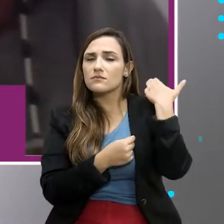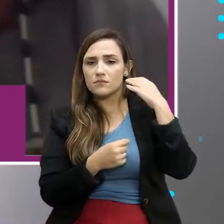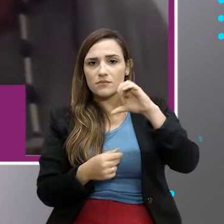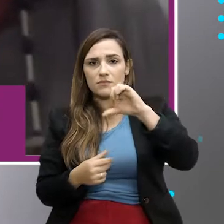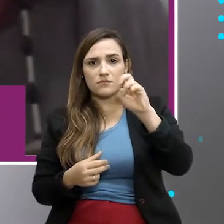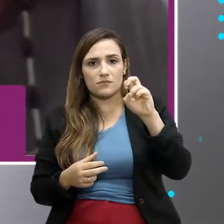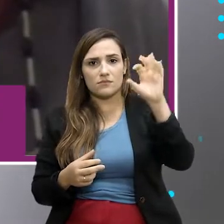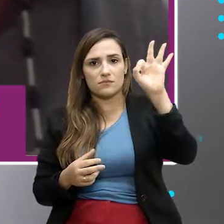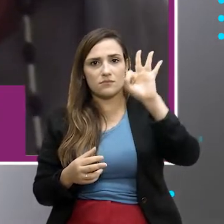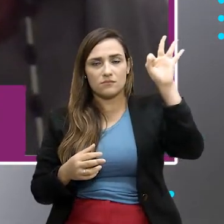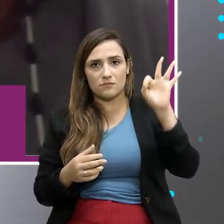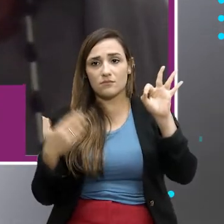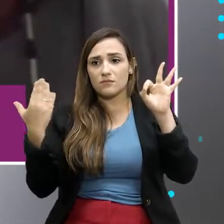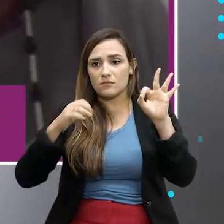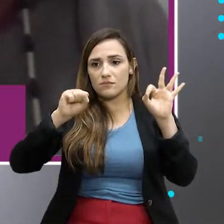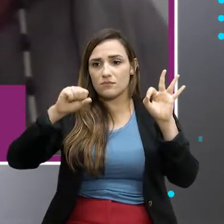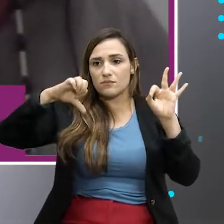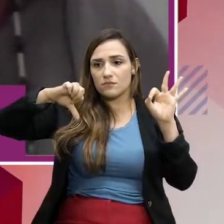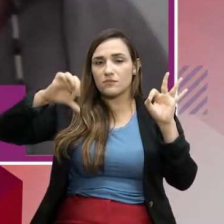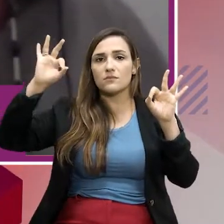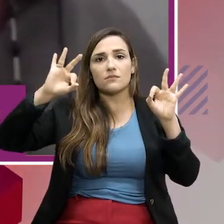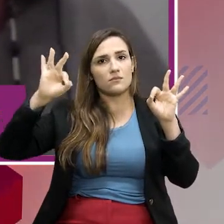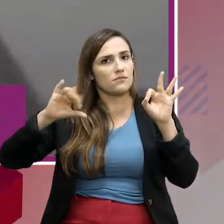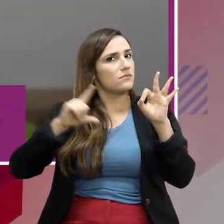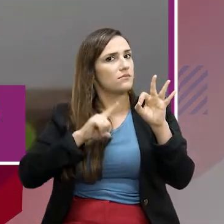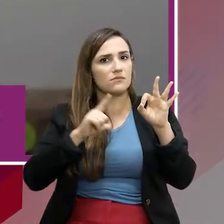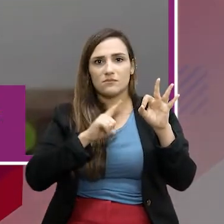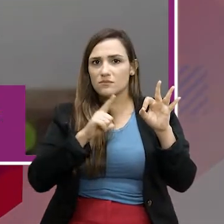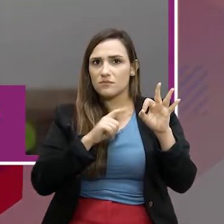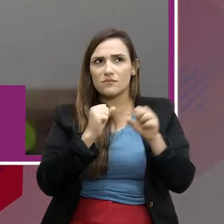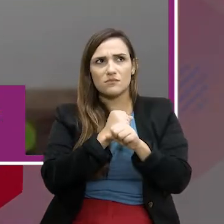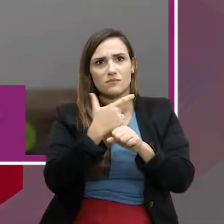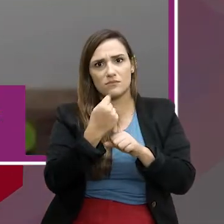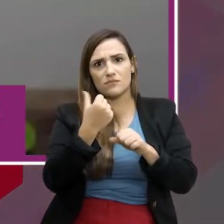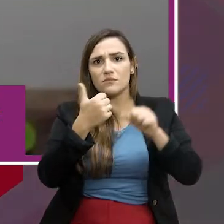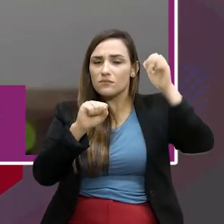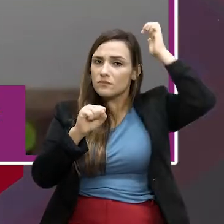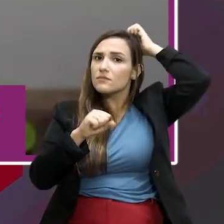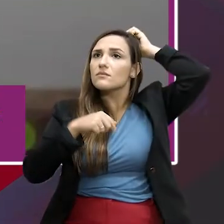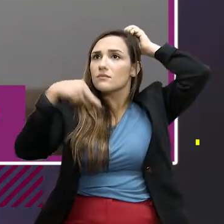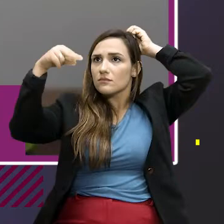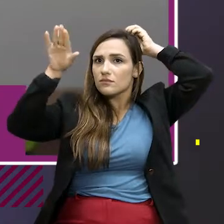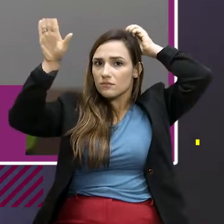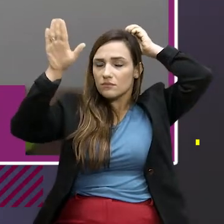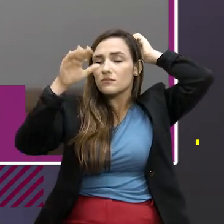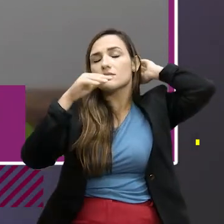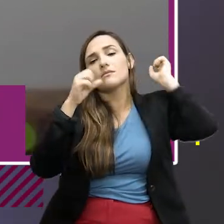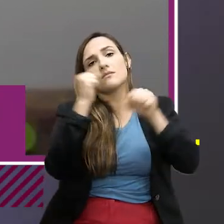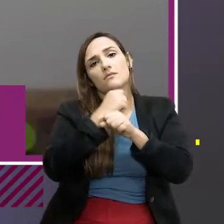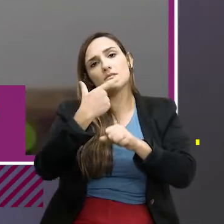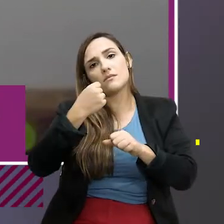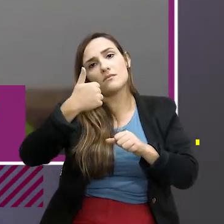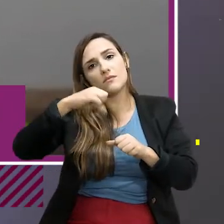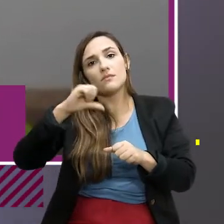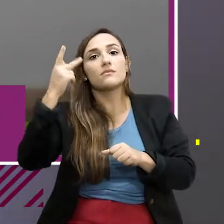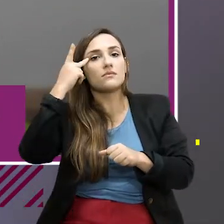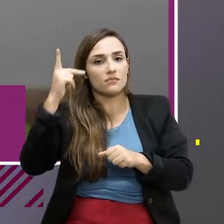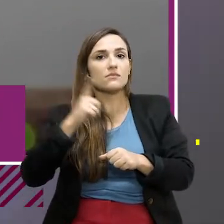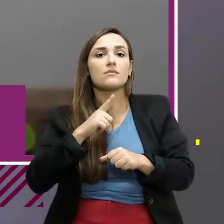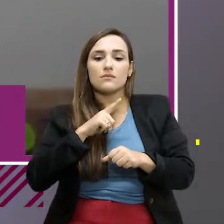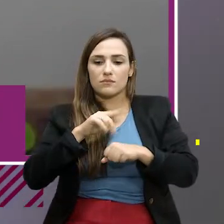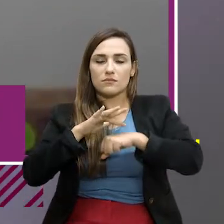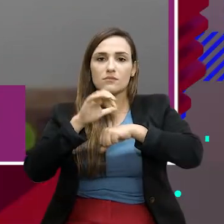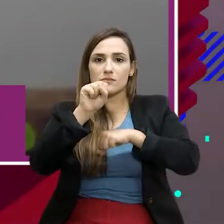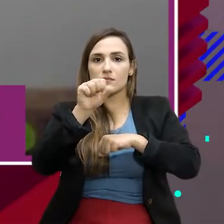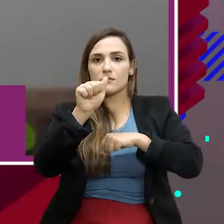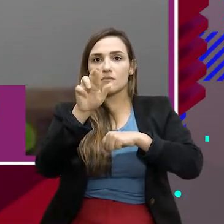gente diminuir de 95% de adesão para 89%, a gente teve surto em 2018 no norte